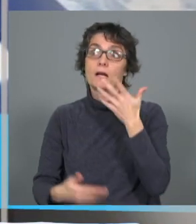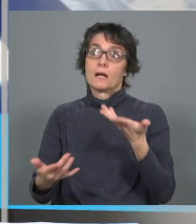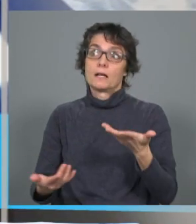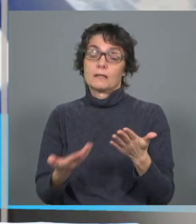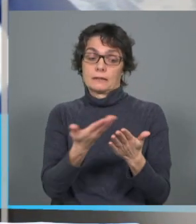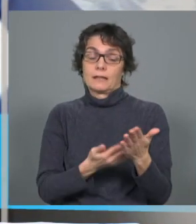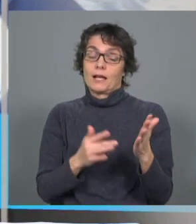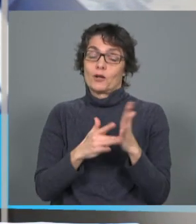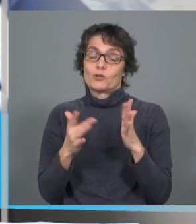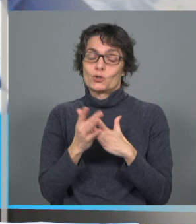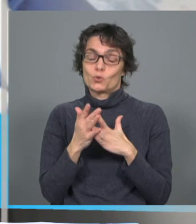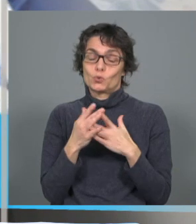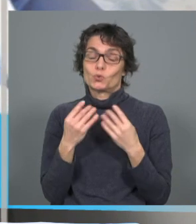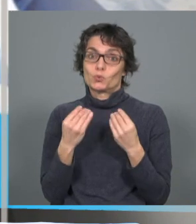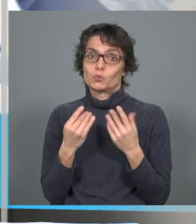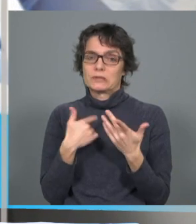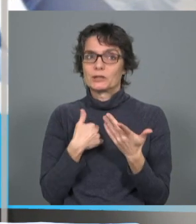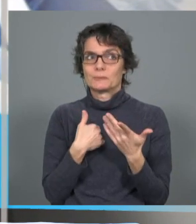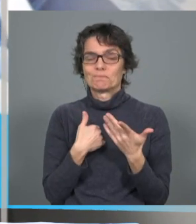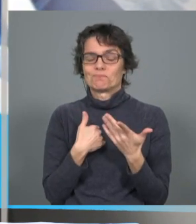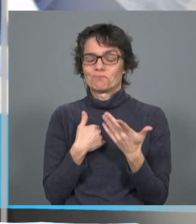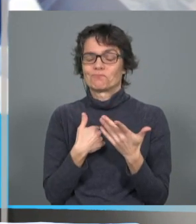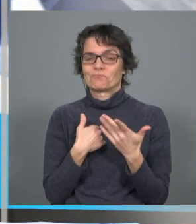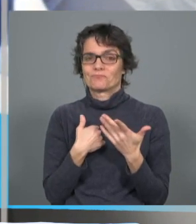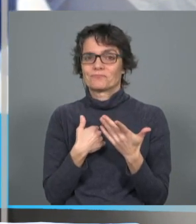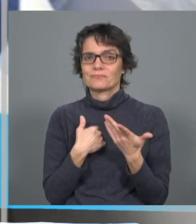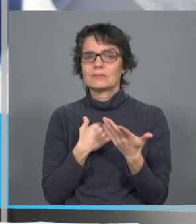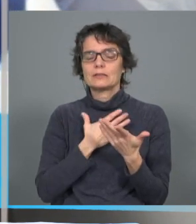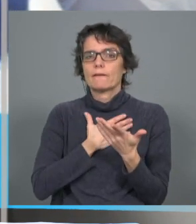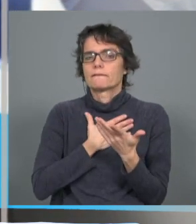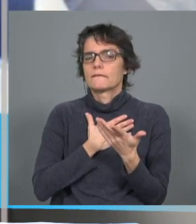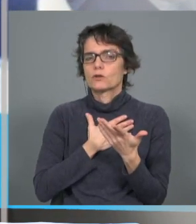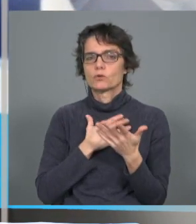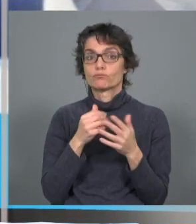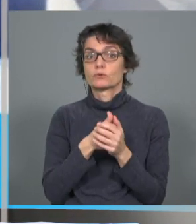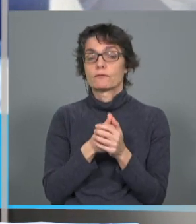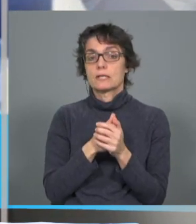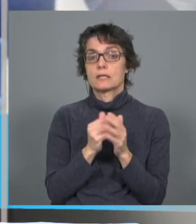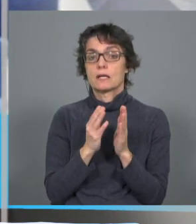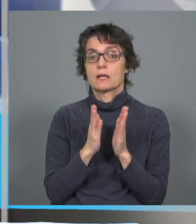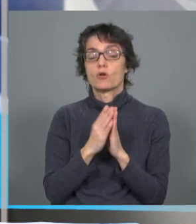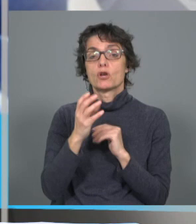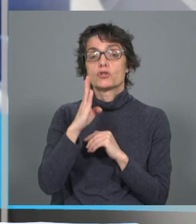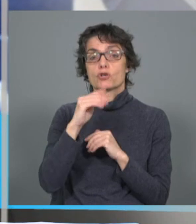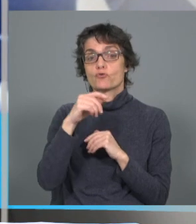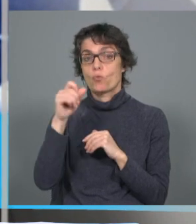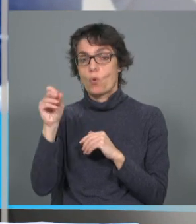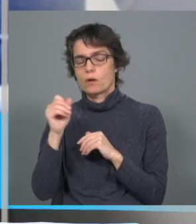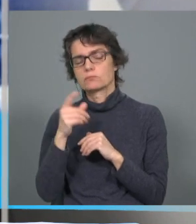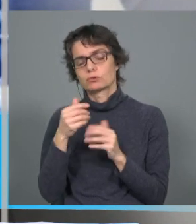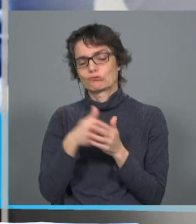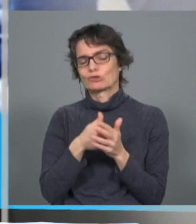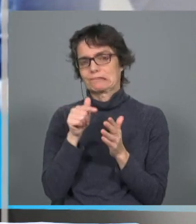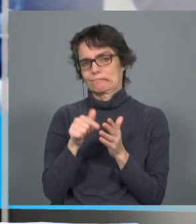Jesus fascinante. Eu sou grande fã do Evangelho de São João porque, como sabemos, o Evangelho de São João tem